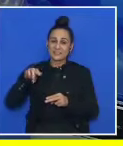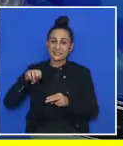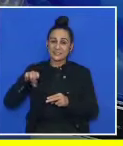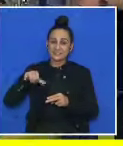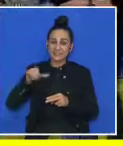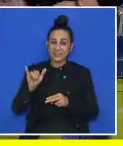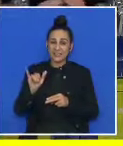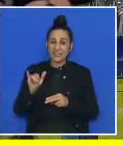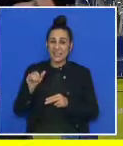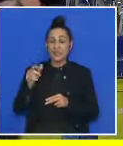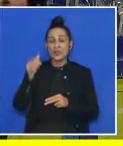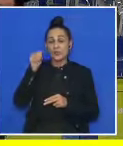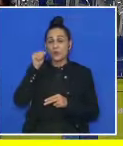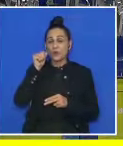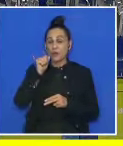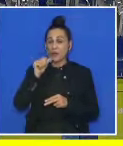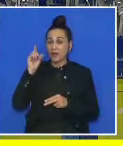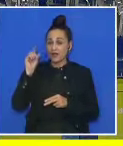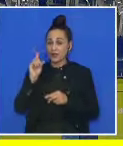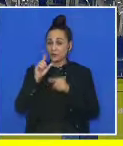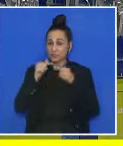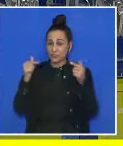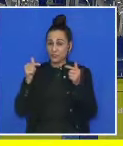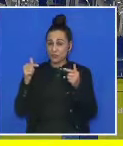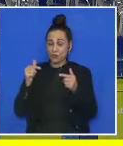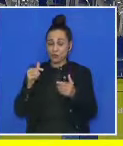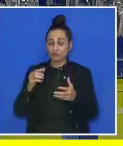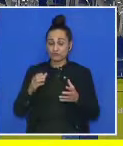procedimento, recolhendo as bolas sorteadas na Time Mania.